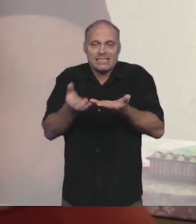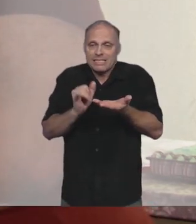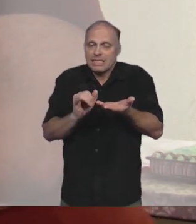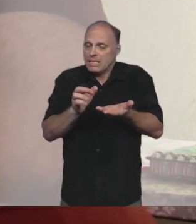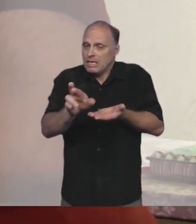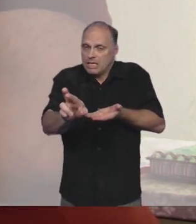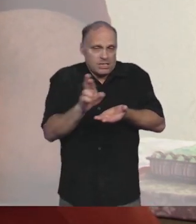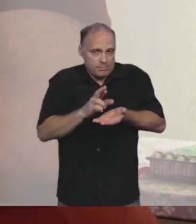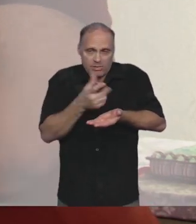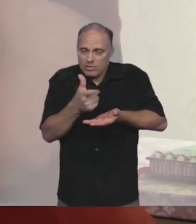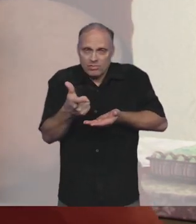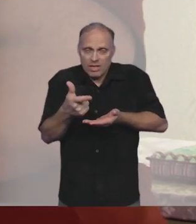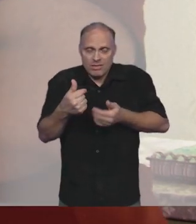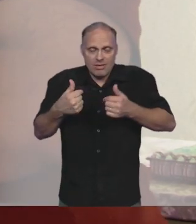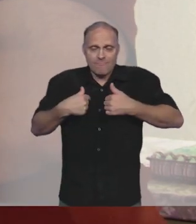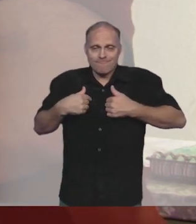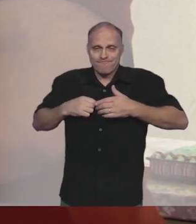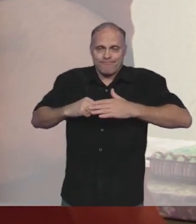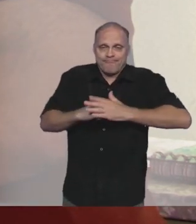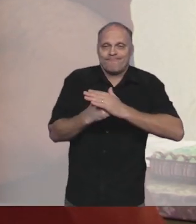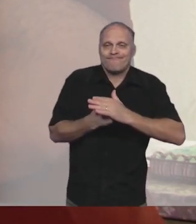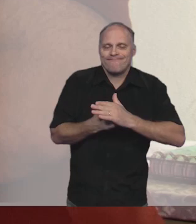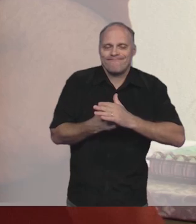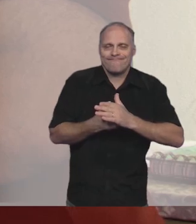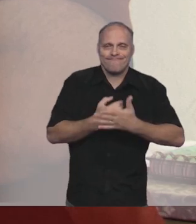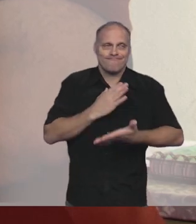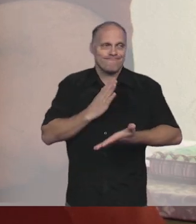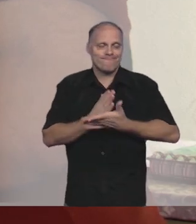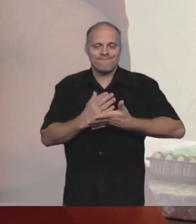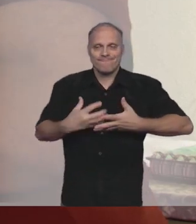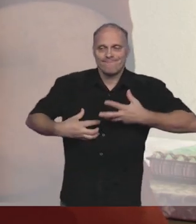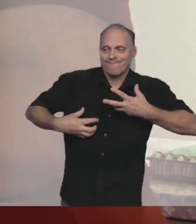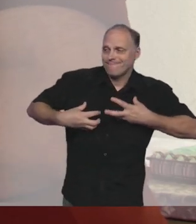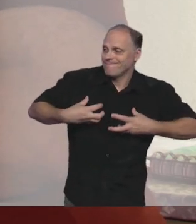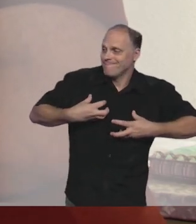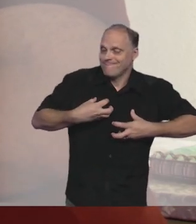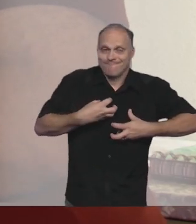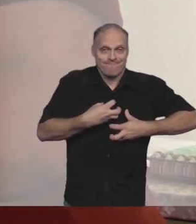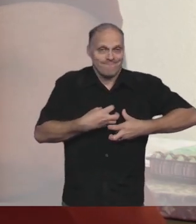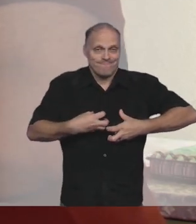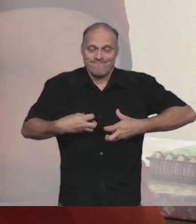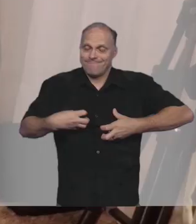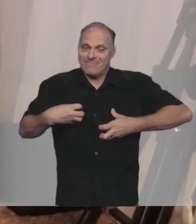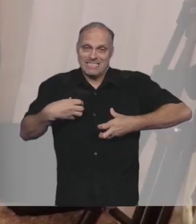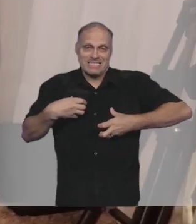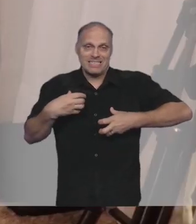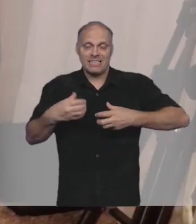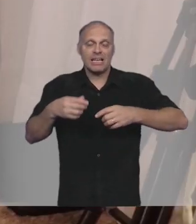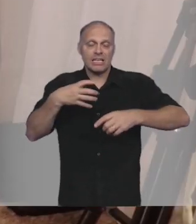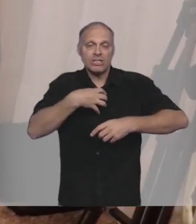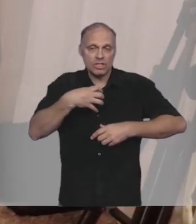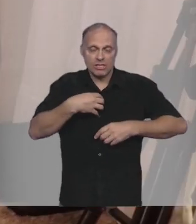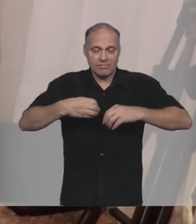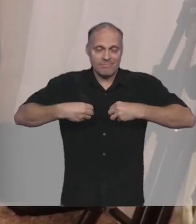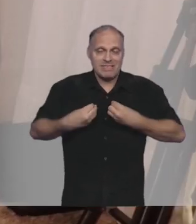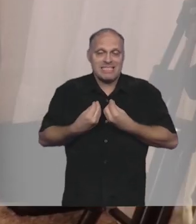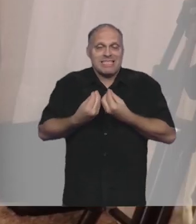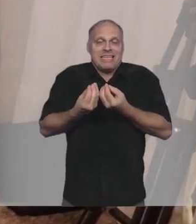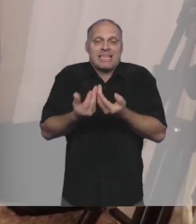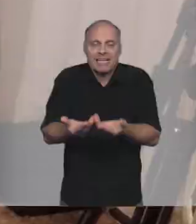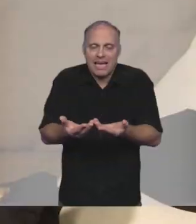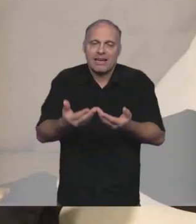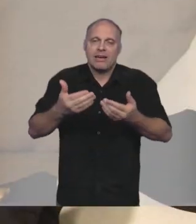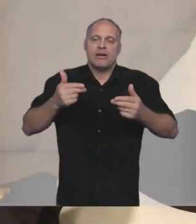tenho a resposta do outro, tu acaba, né, te desestabilizando naquilo, Sim. naquela doação.